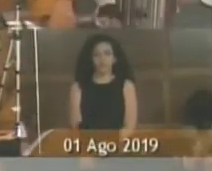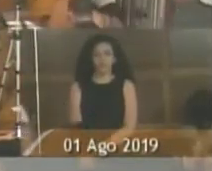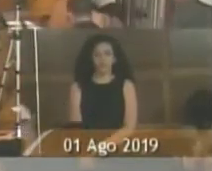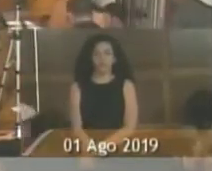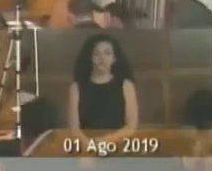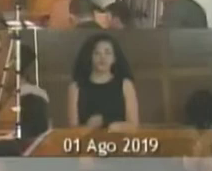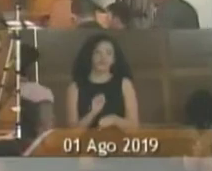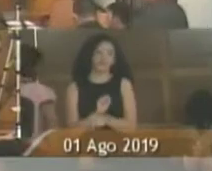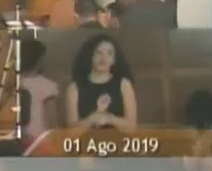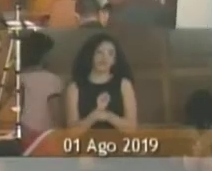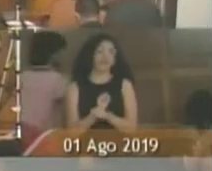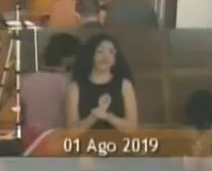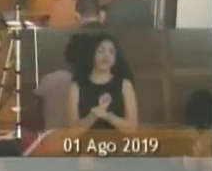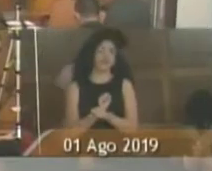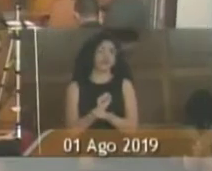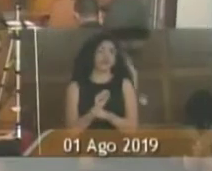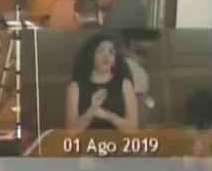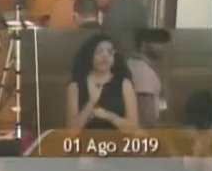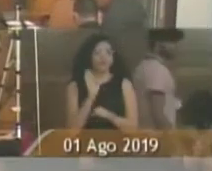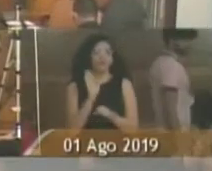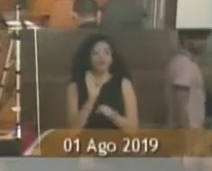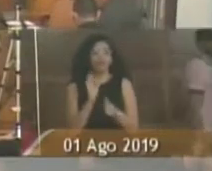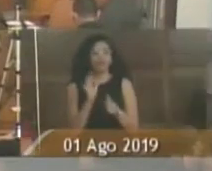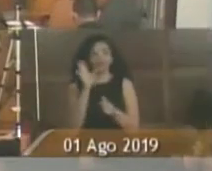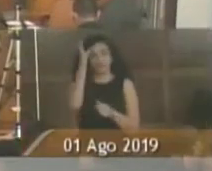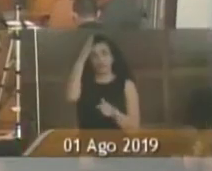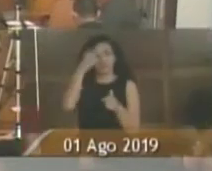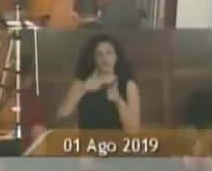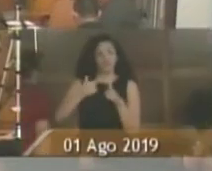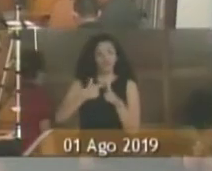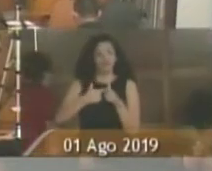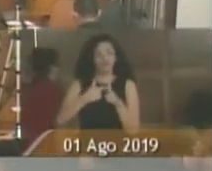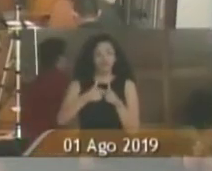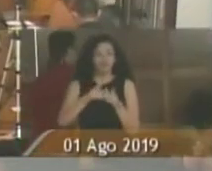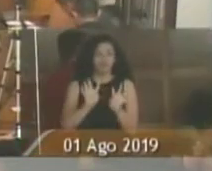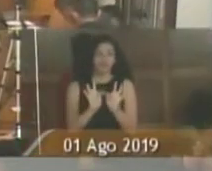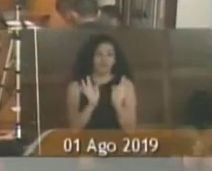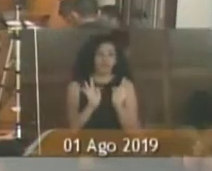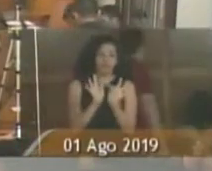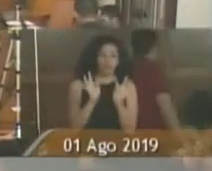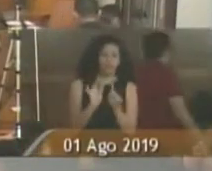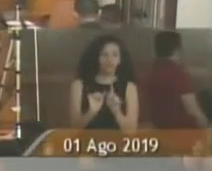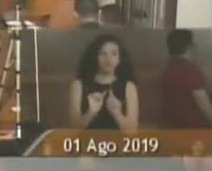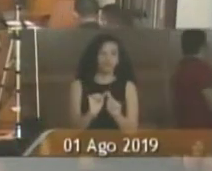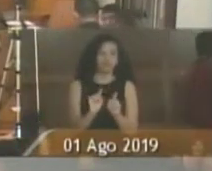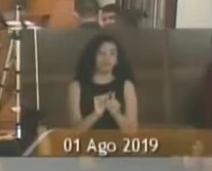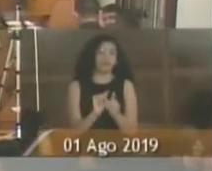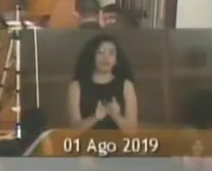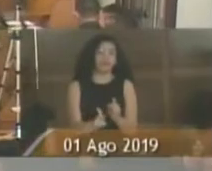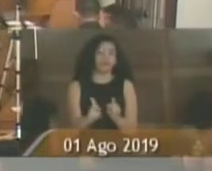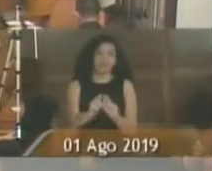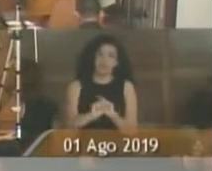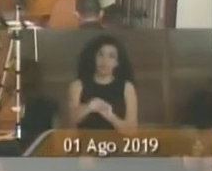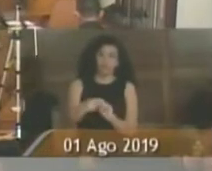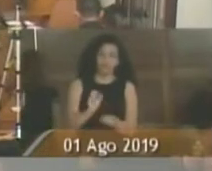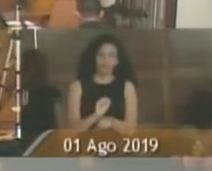Só aguardar um pouquinho, tá bom, pessoal? Que a gente está resolvendo um problema técnico aqui, mas já vamos dar seguimento à sessão.